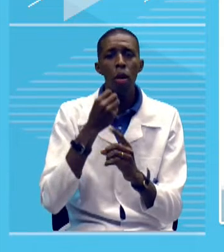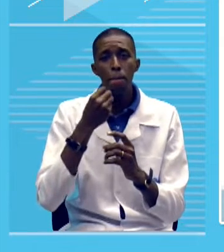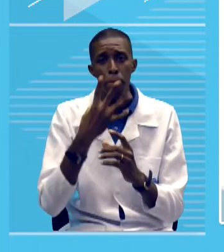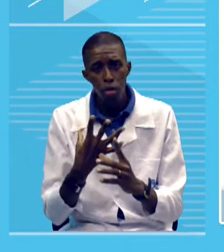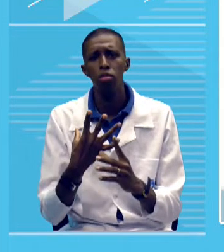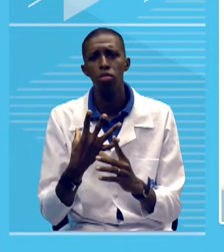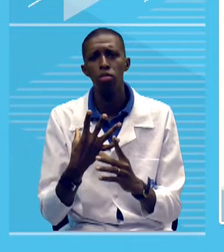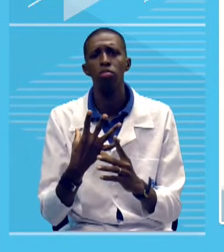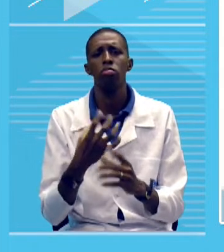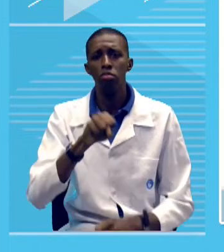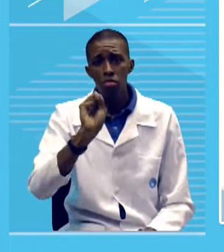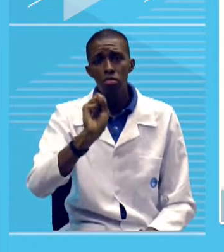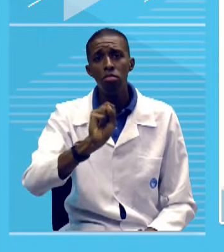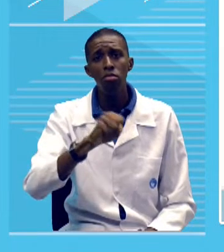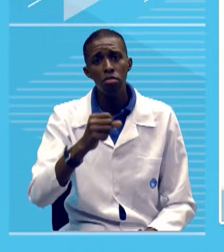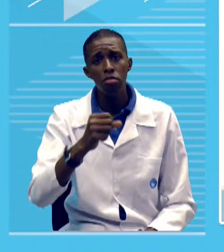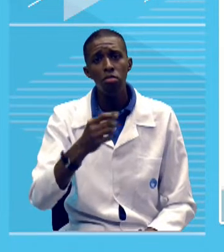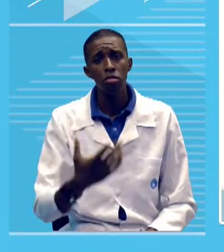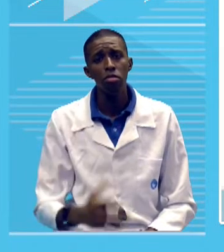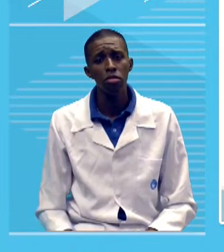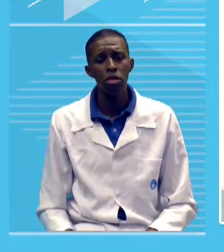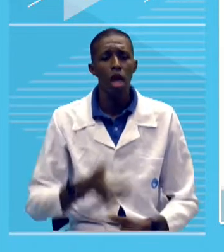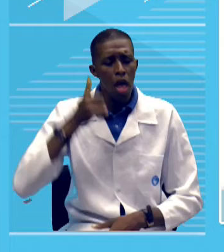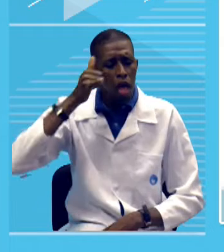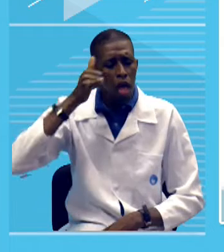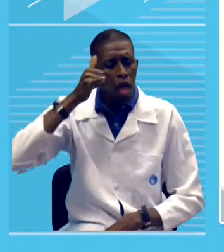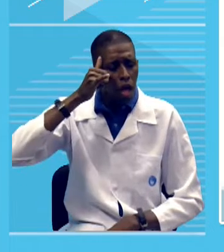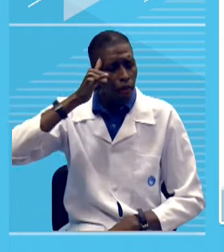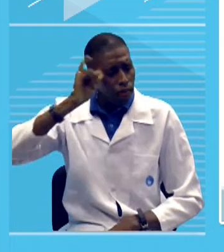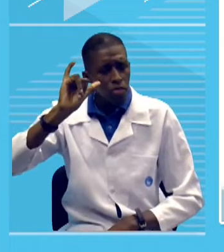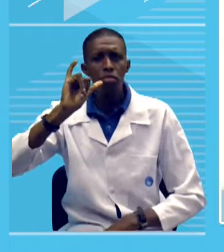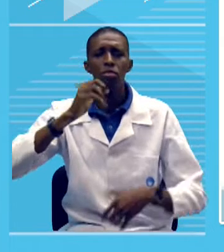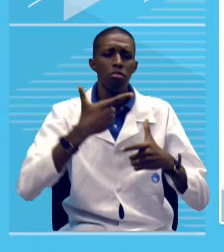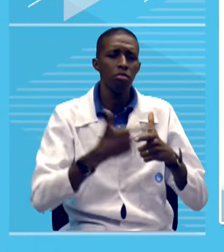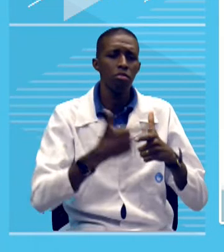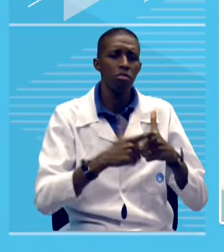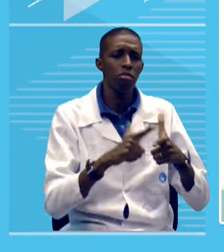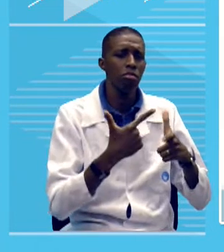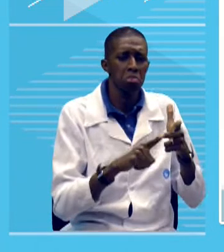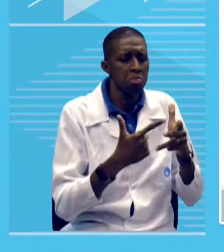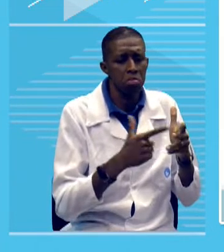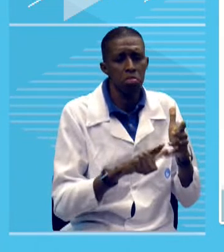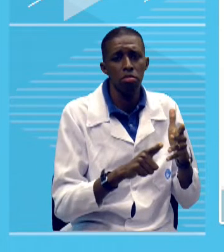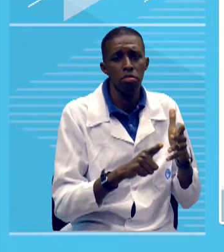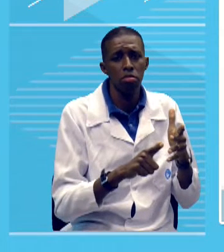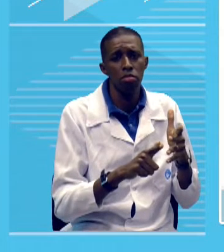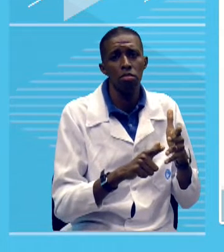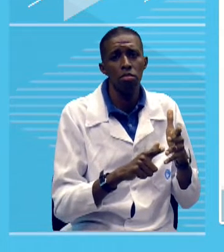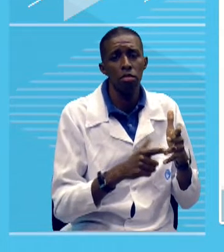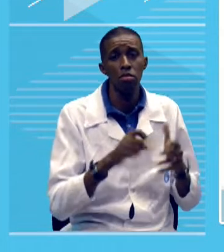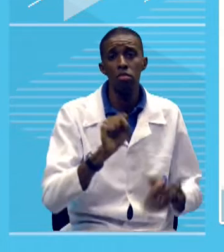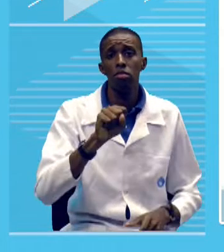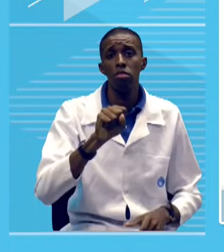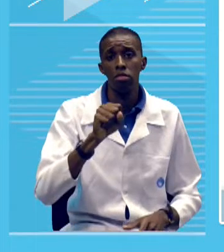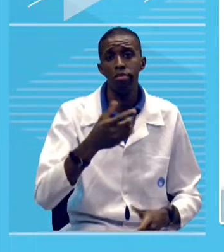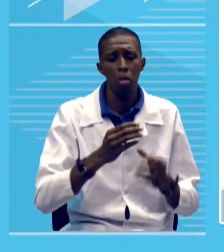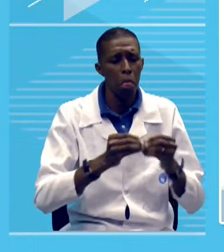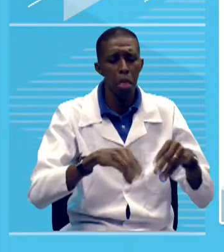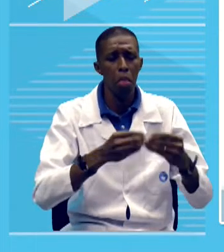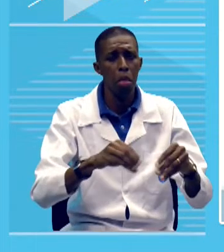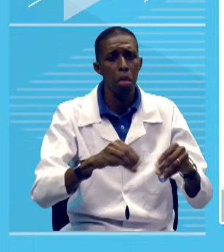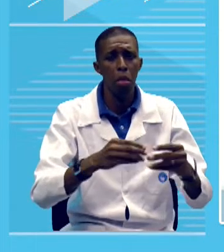em reduzir os riscos ambientais a cor e